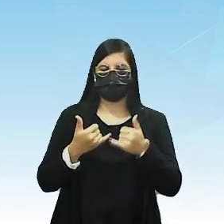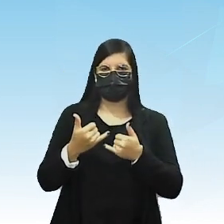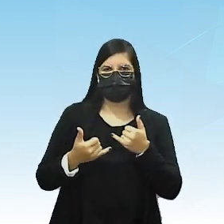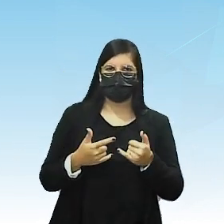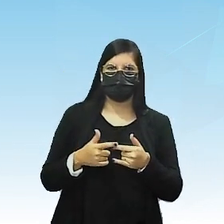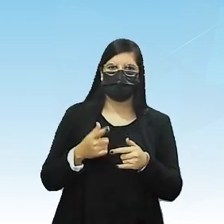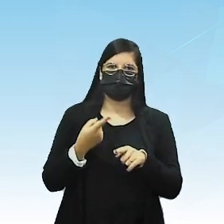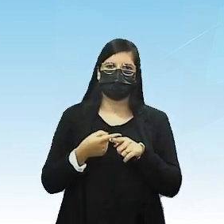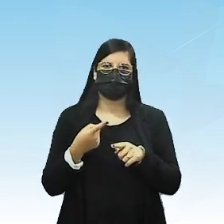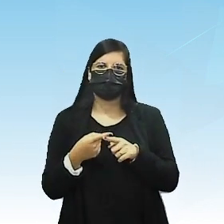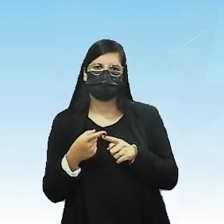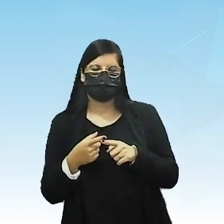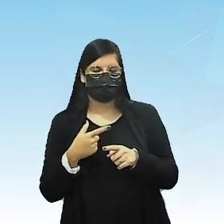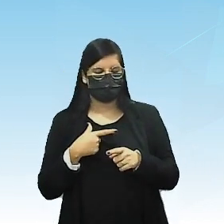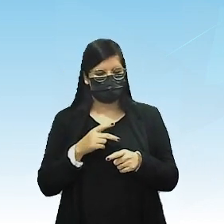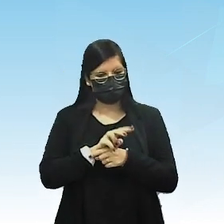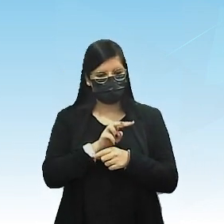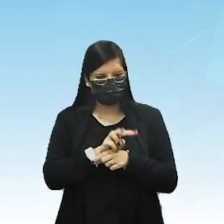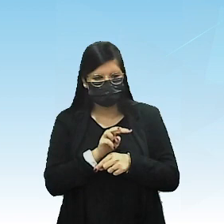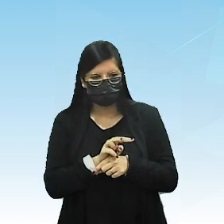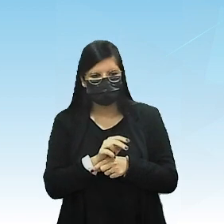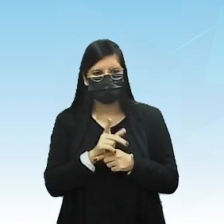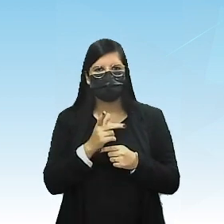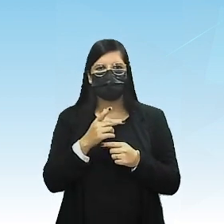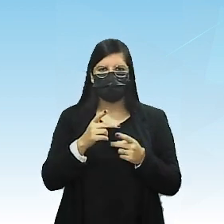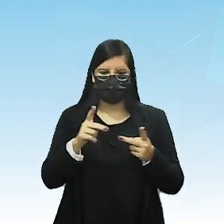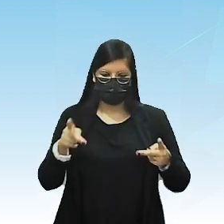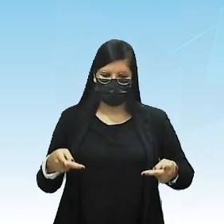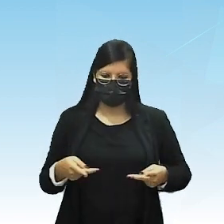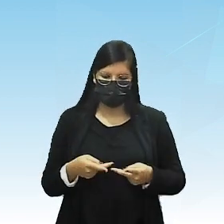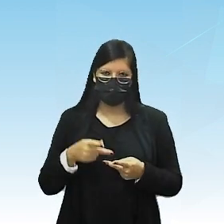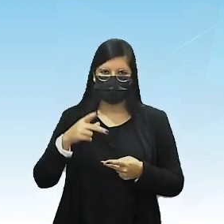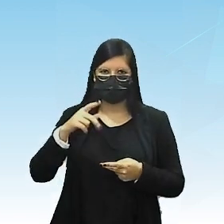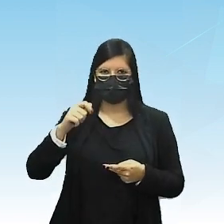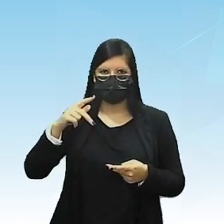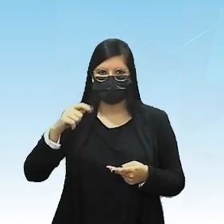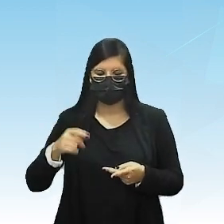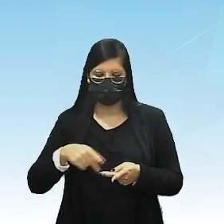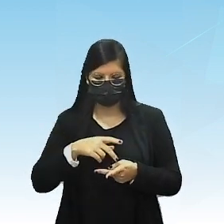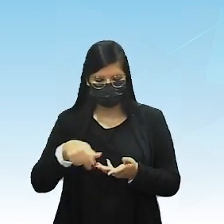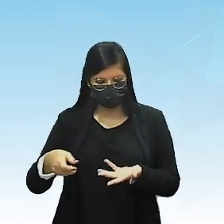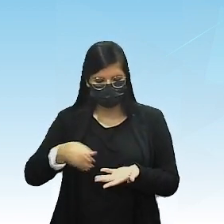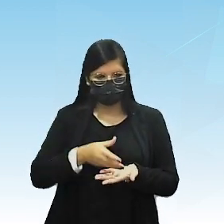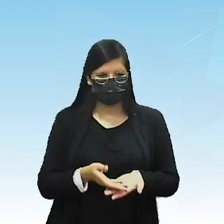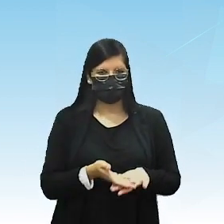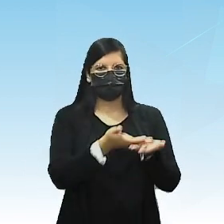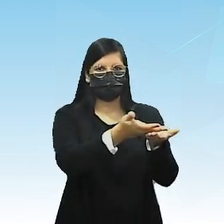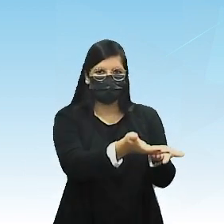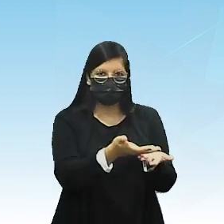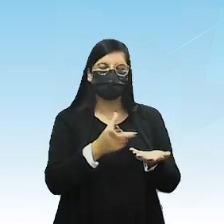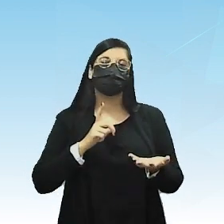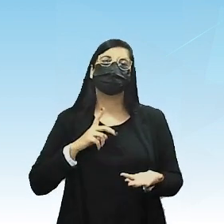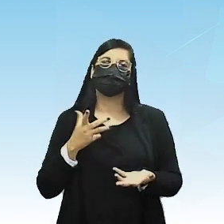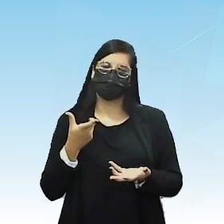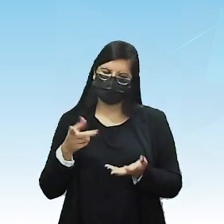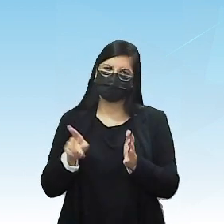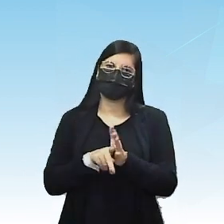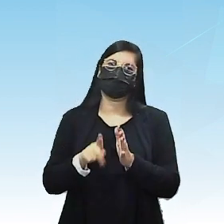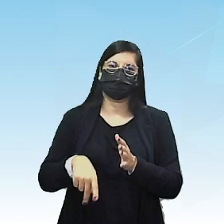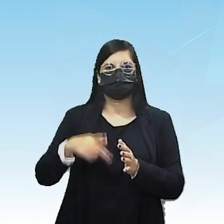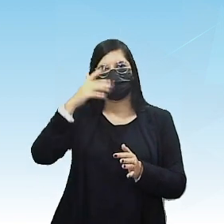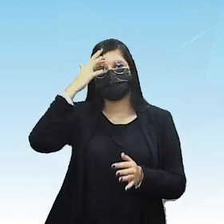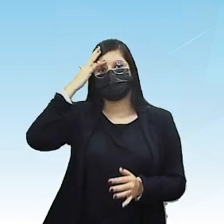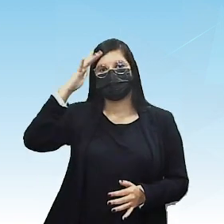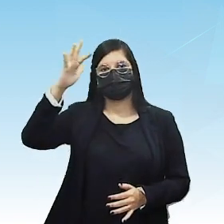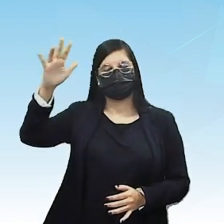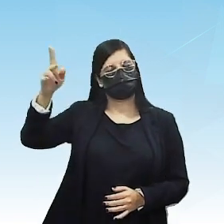para agradar a comadre Florzinha, bota um prato de papa, eu acho de aveia, enfim. Isso também já faz parte do